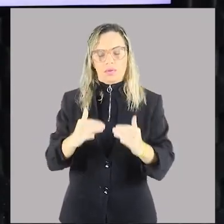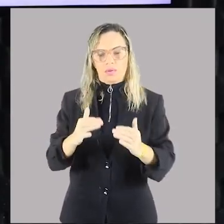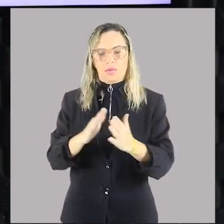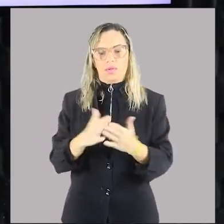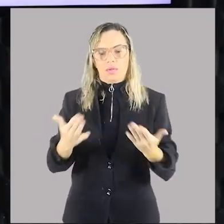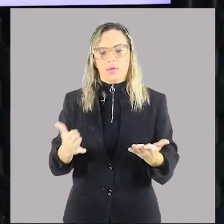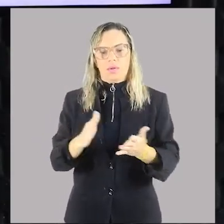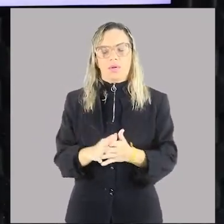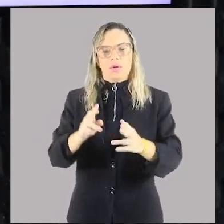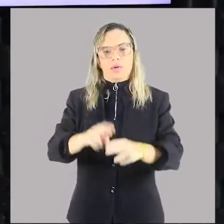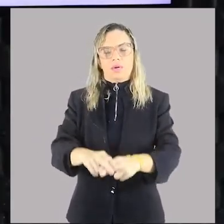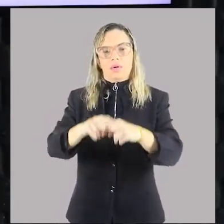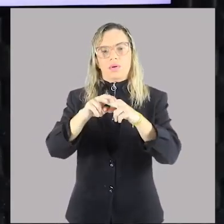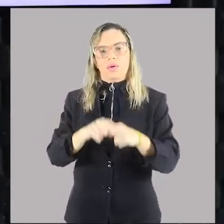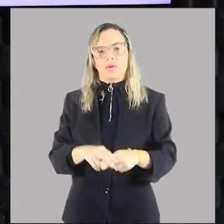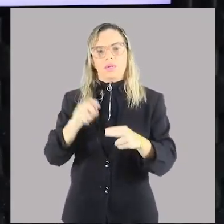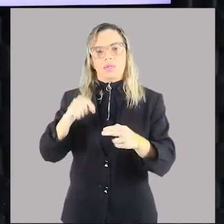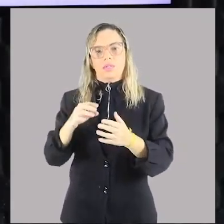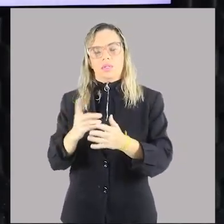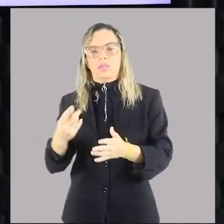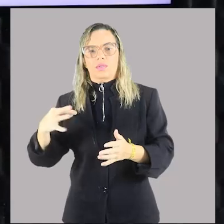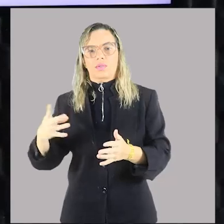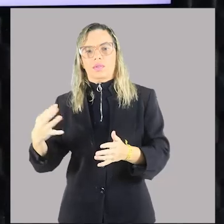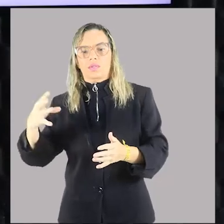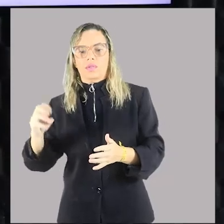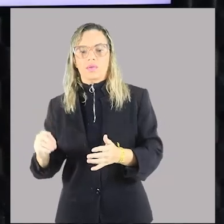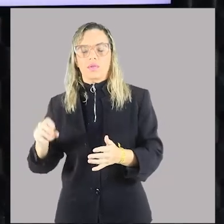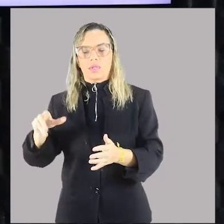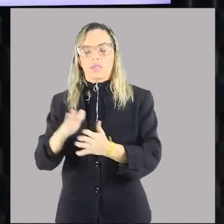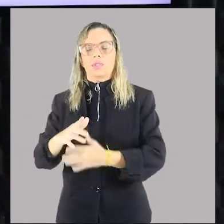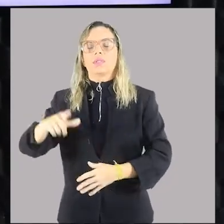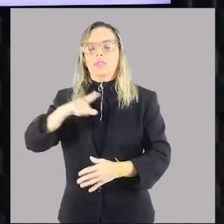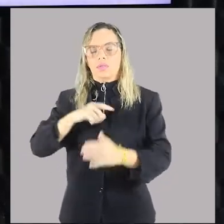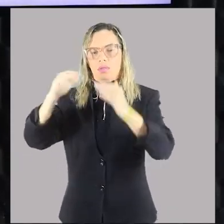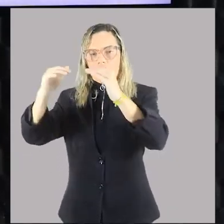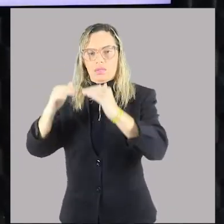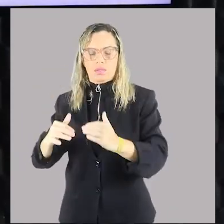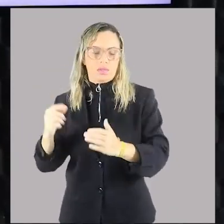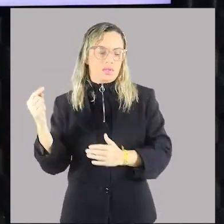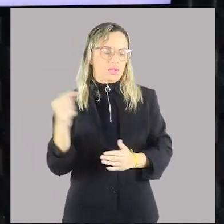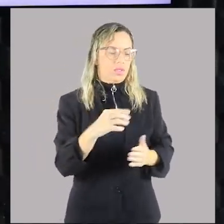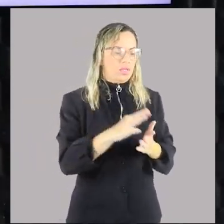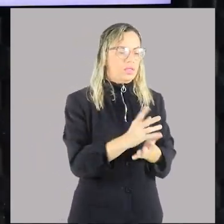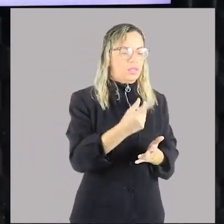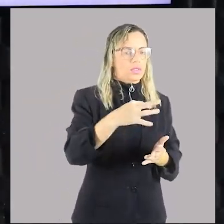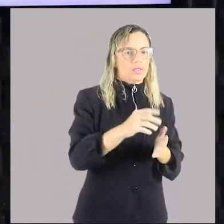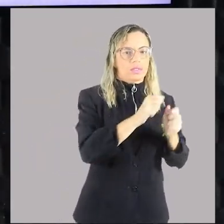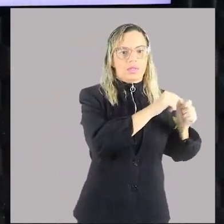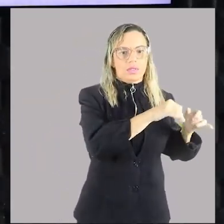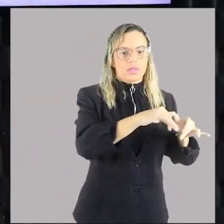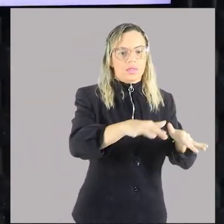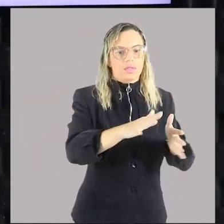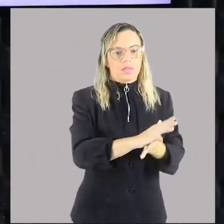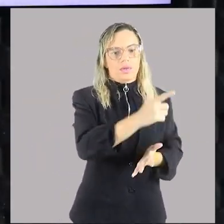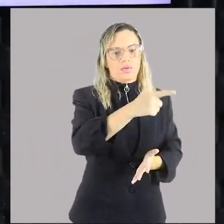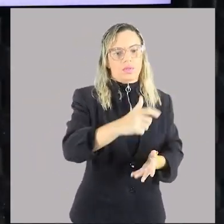desconcentração, portanto, tem controle hierárquico. A descentralização, no entanto, não tem controle hierárquico,